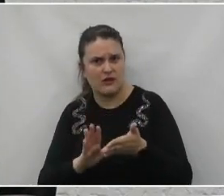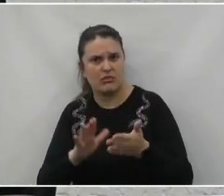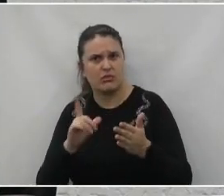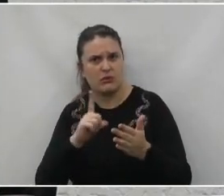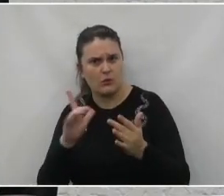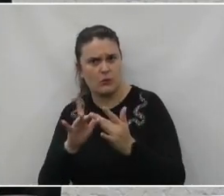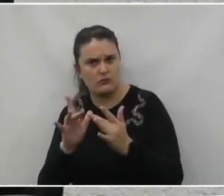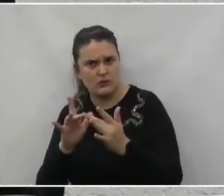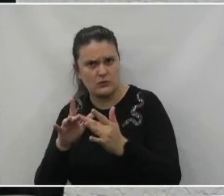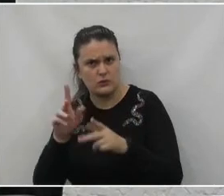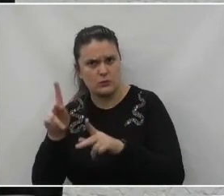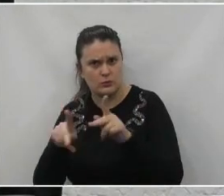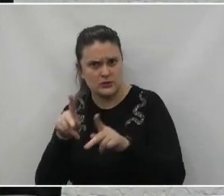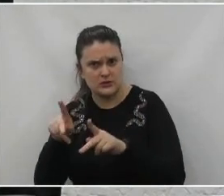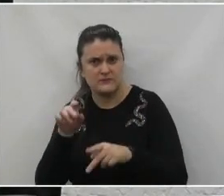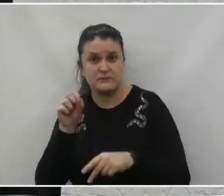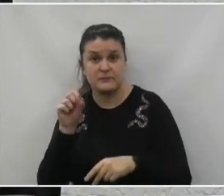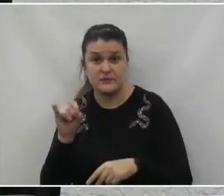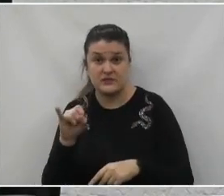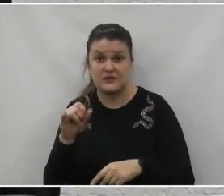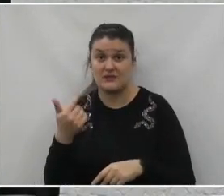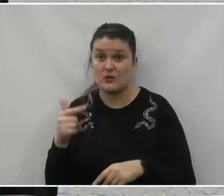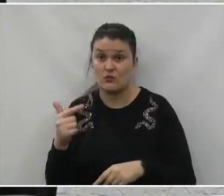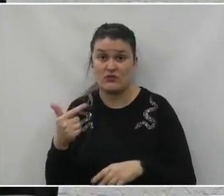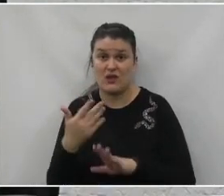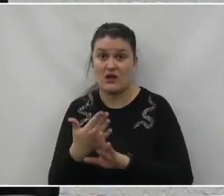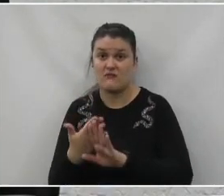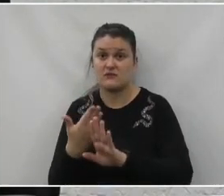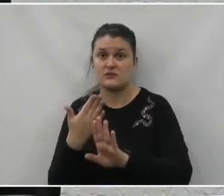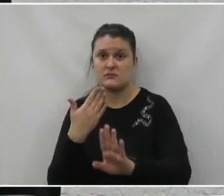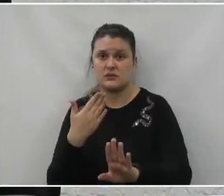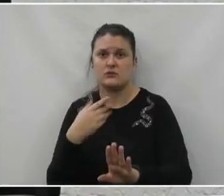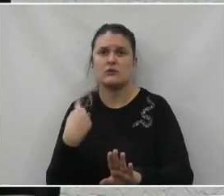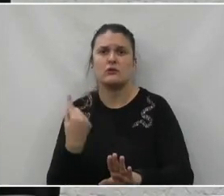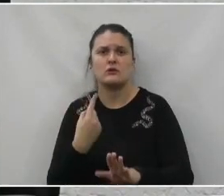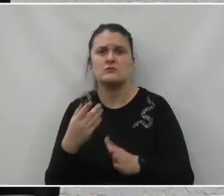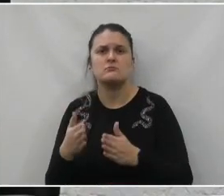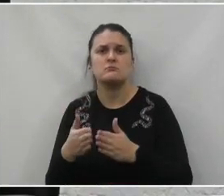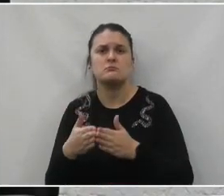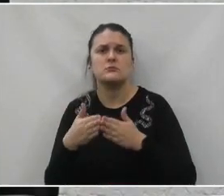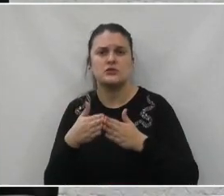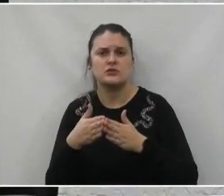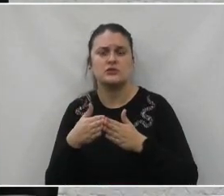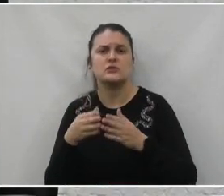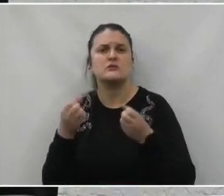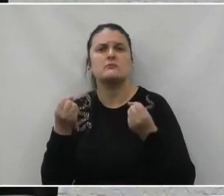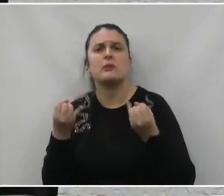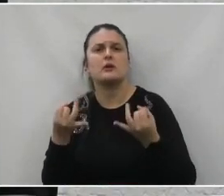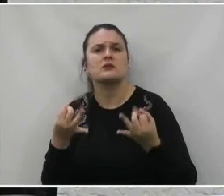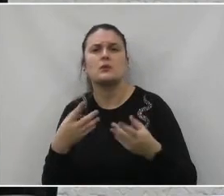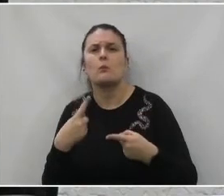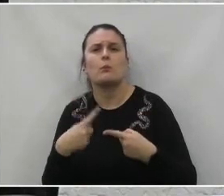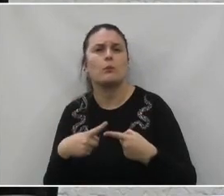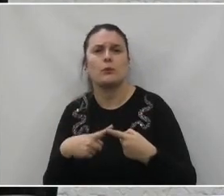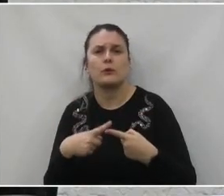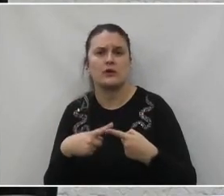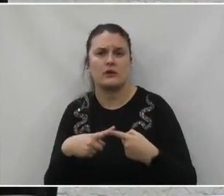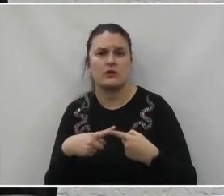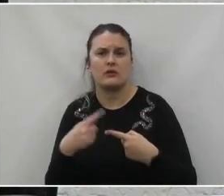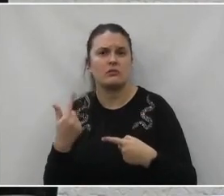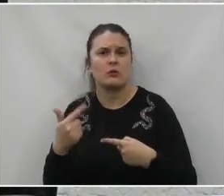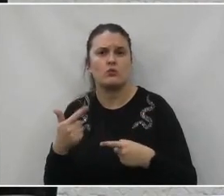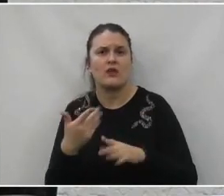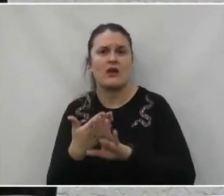com a população. Caso não tenha ocorrido o afastamento, solicitamos para que nos seja justificado o porquê de não